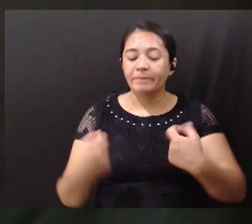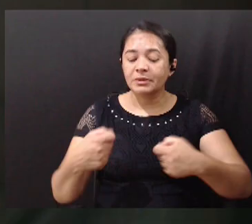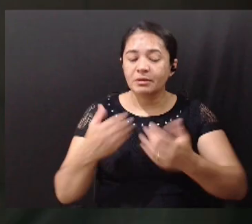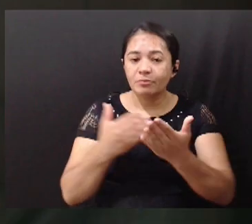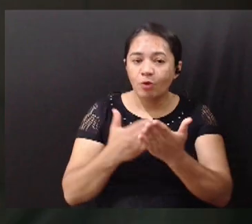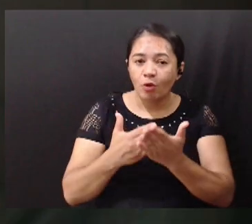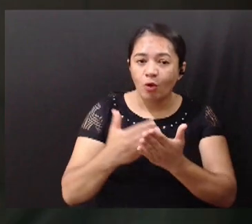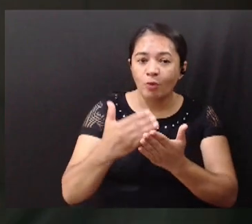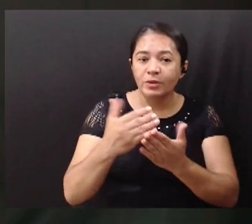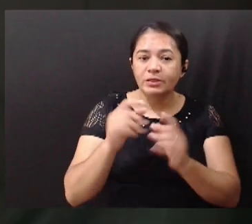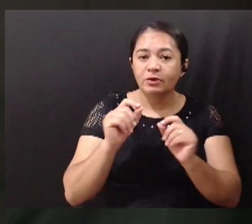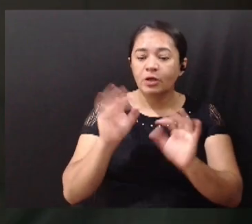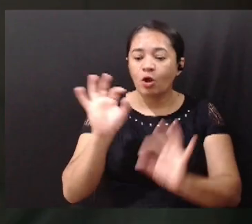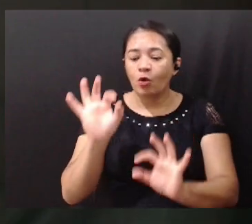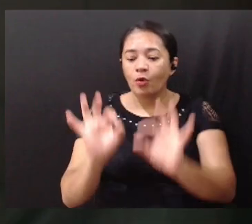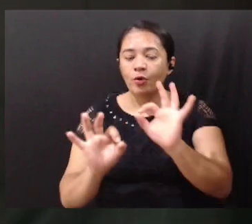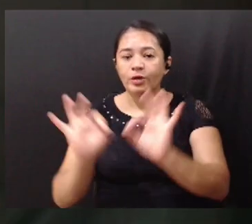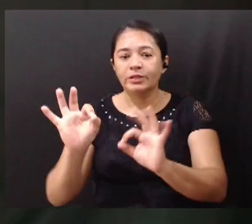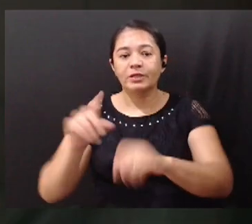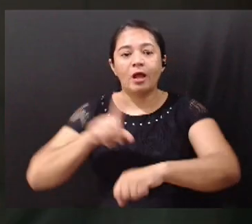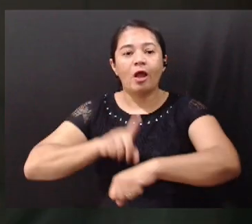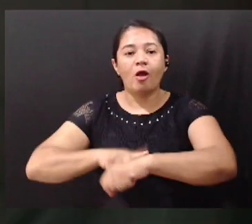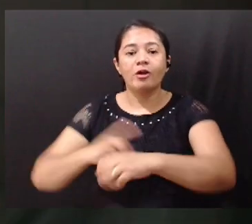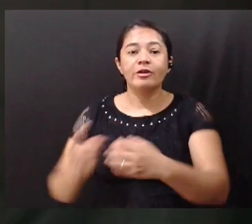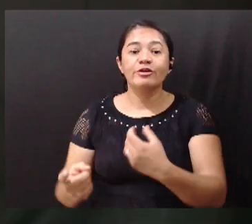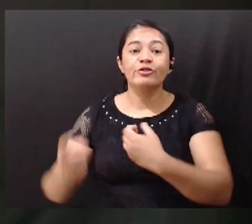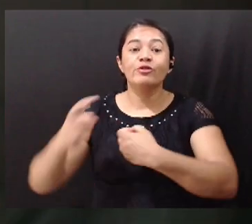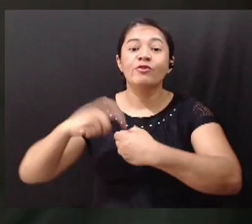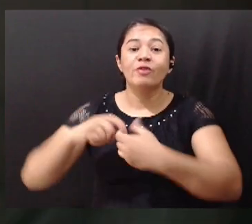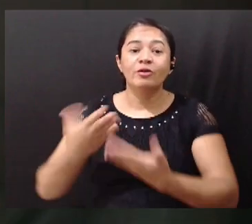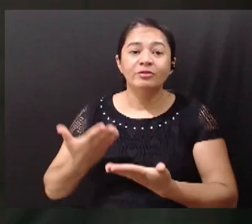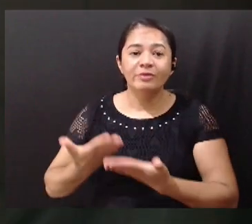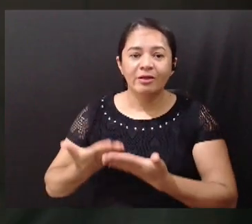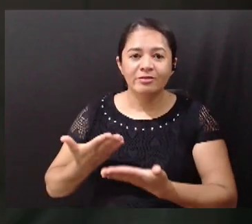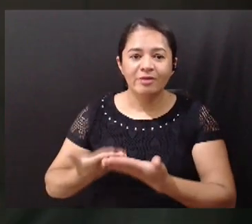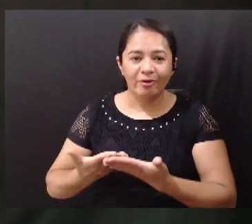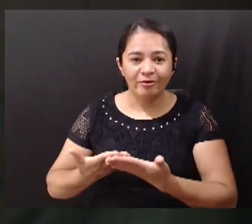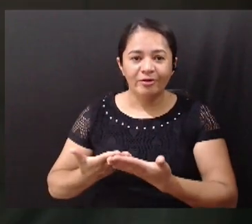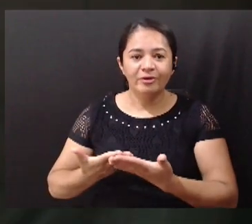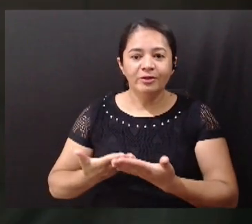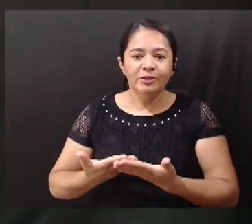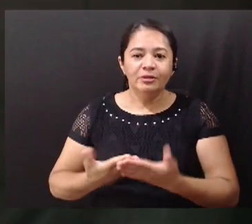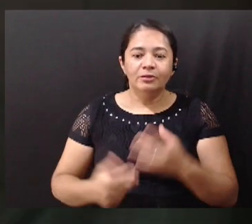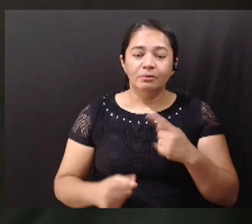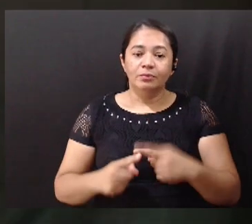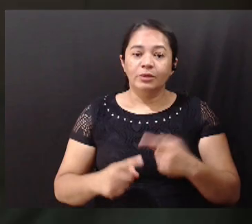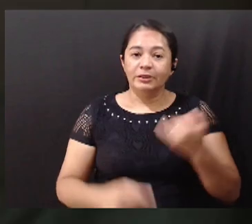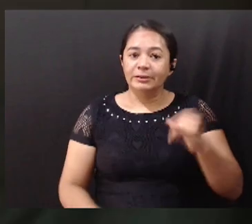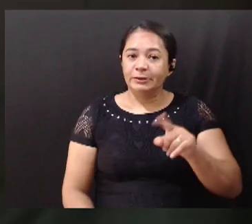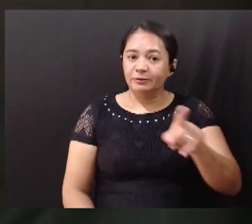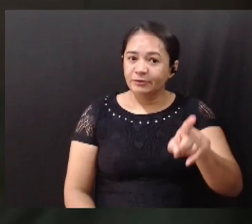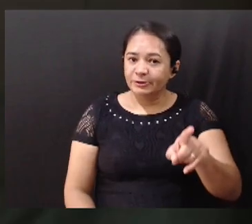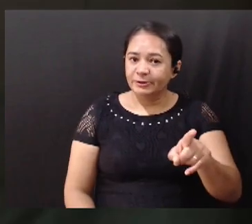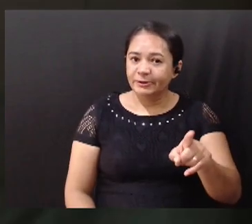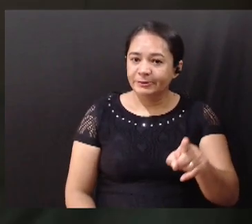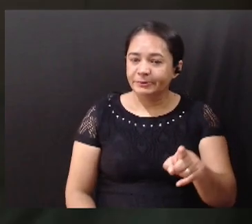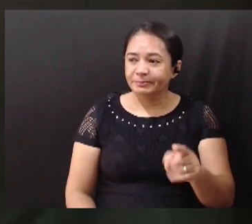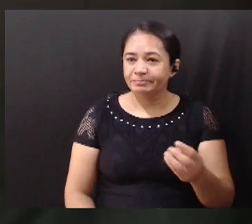o retorno, né? A gente tem que iniciar as férias, mas já pensando no retorno, porque se você não tiver